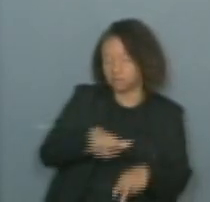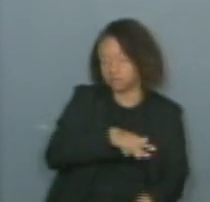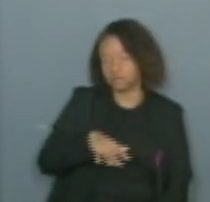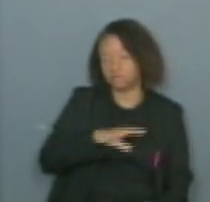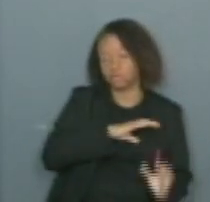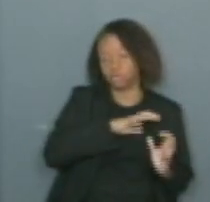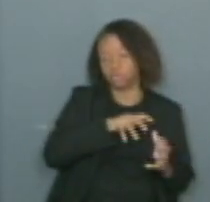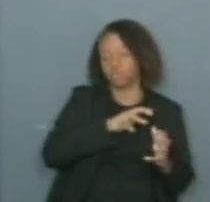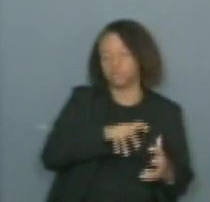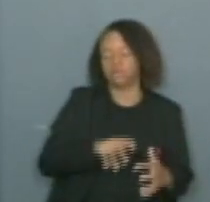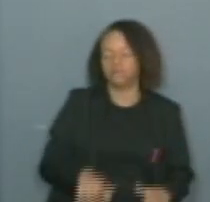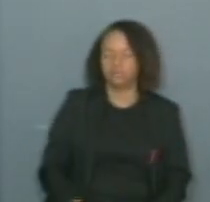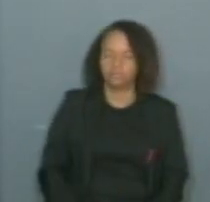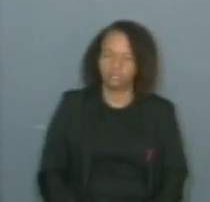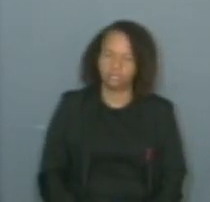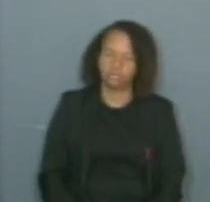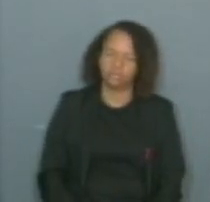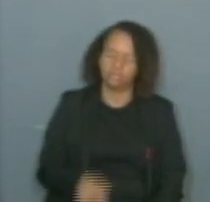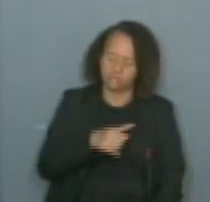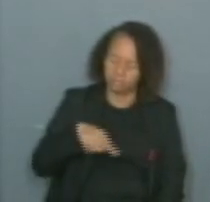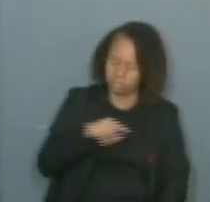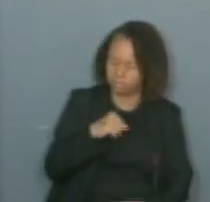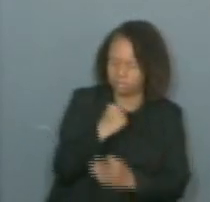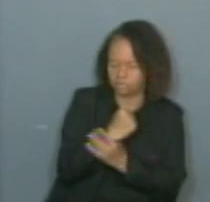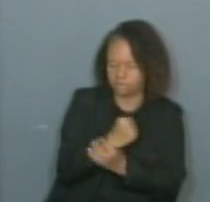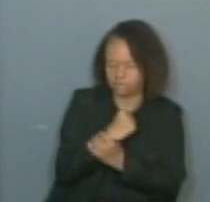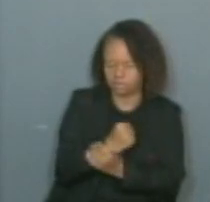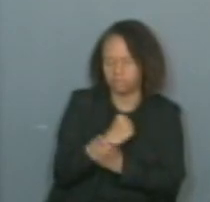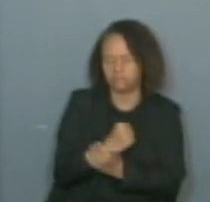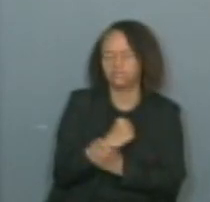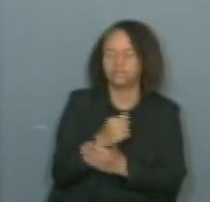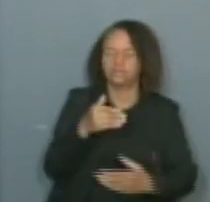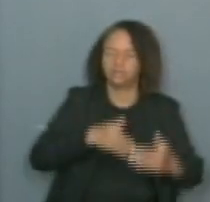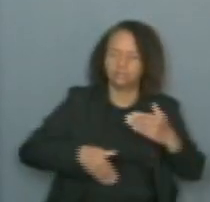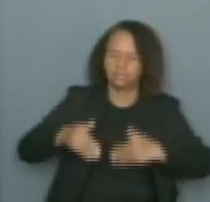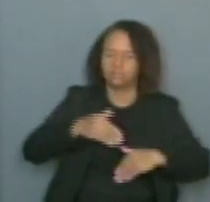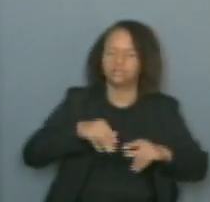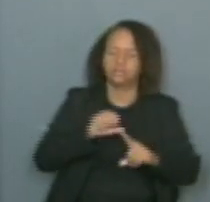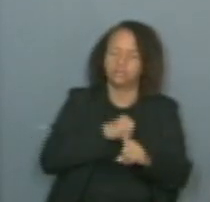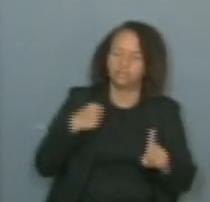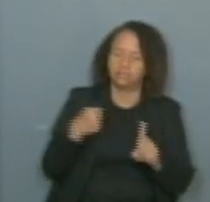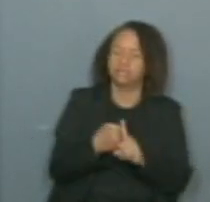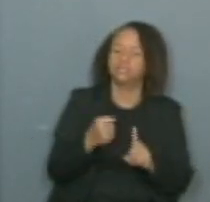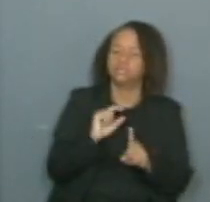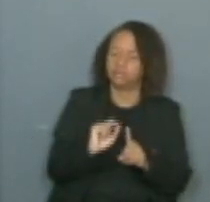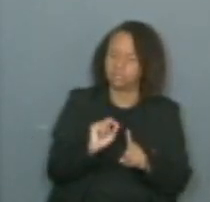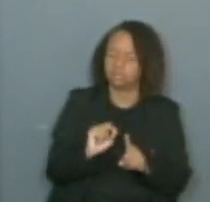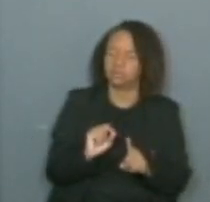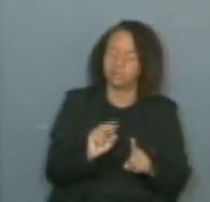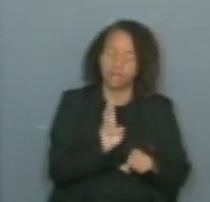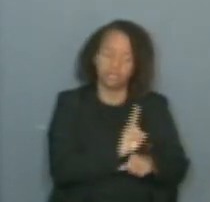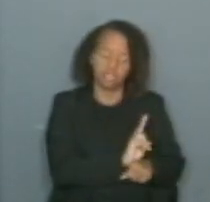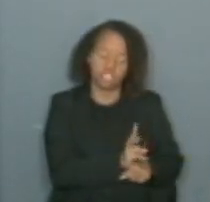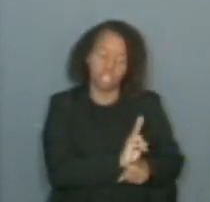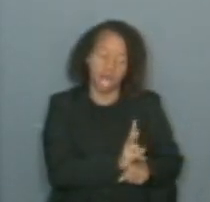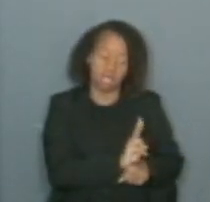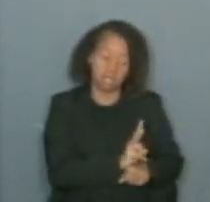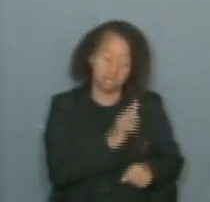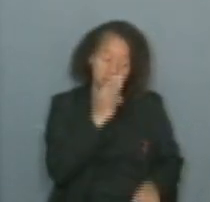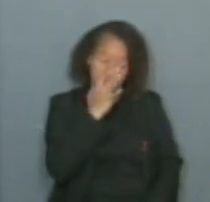Executivo. Assim a gente garante a participação social e o que se chama de